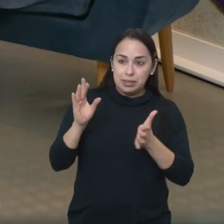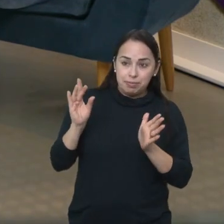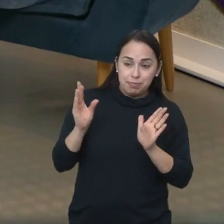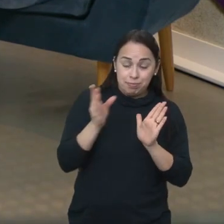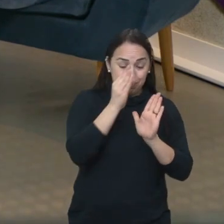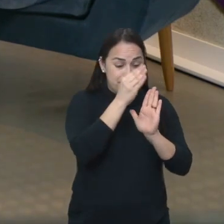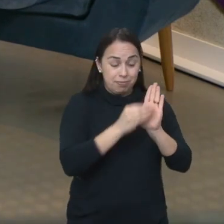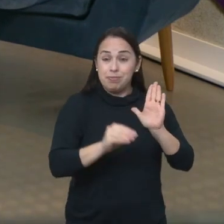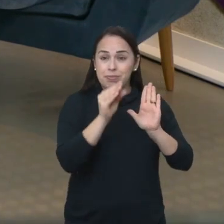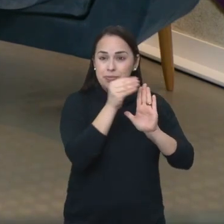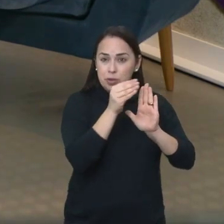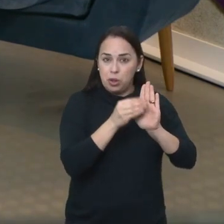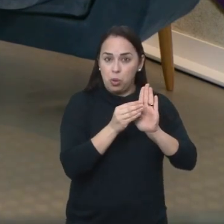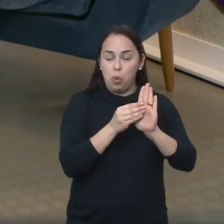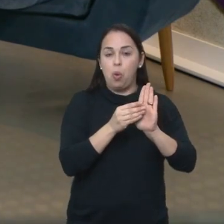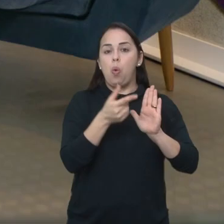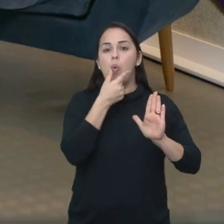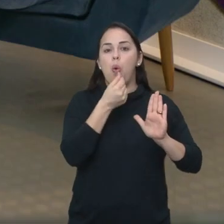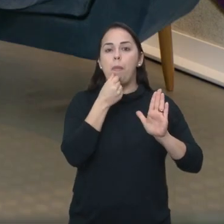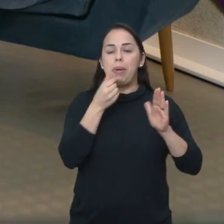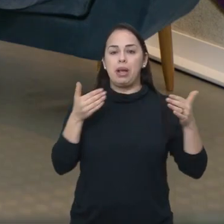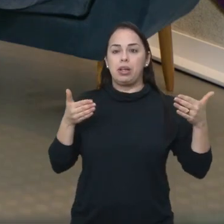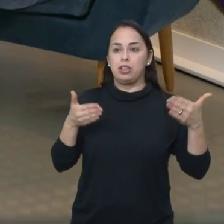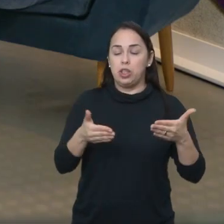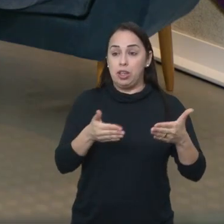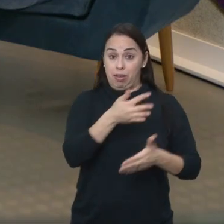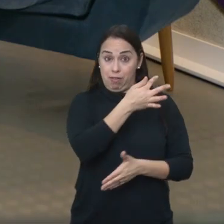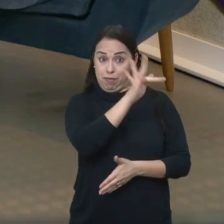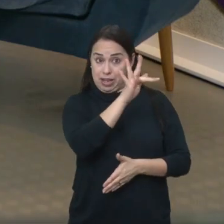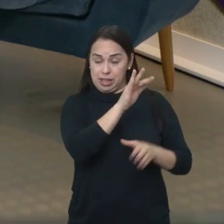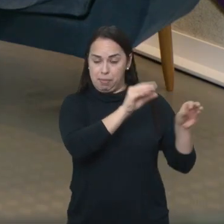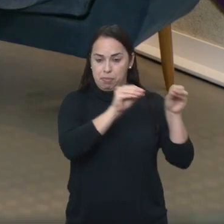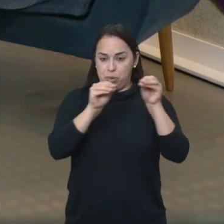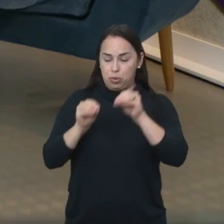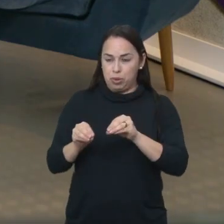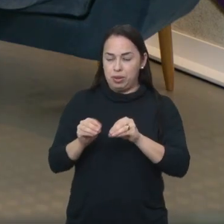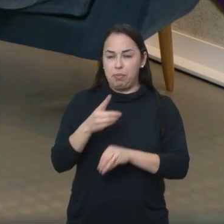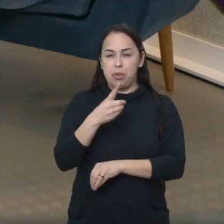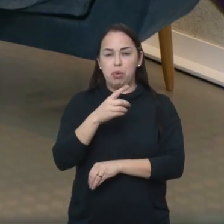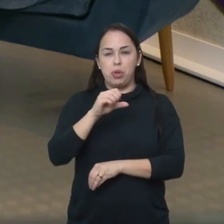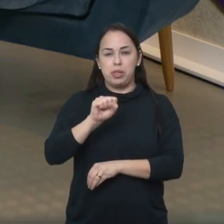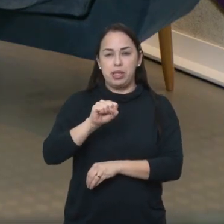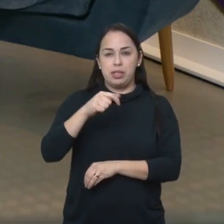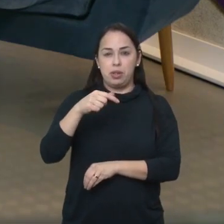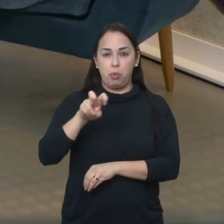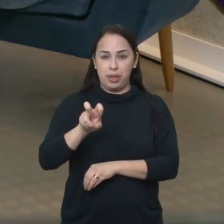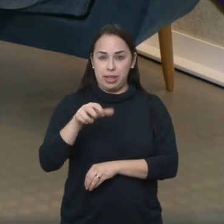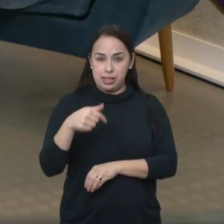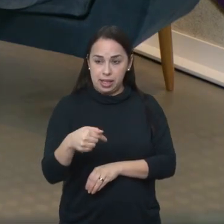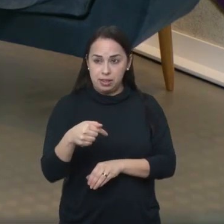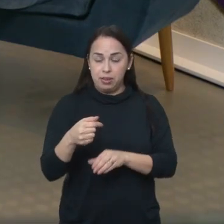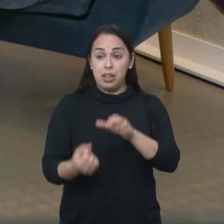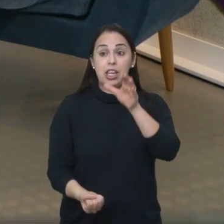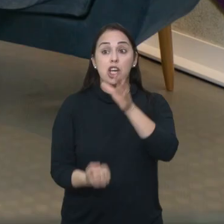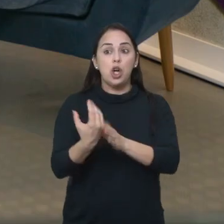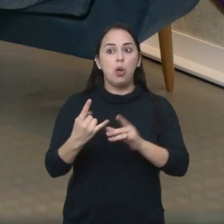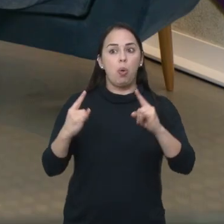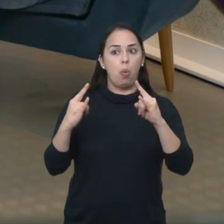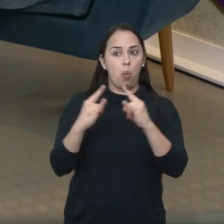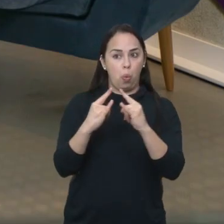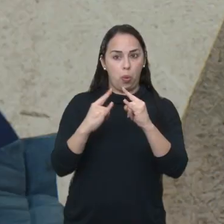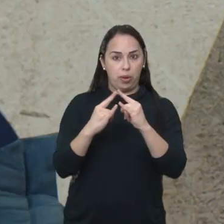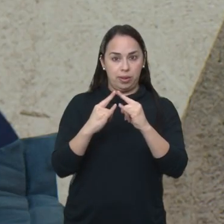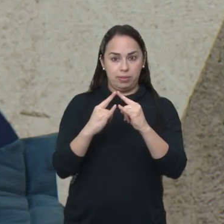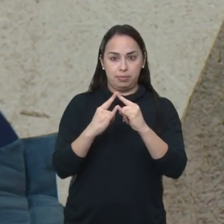foi registrada, né? Um conde chegou aqui no Brasil, um conde francês, por volta de 1857 e foi fundado o